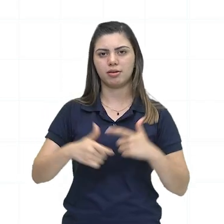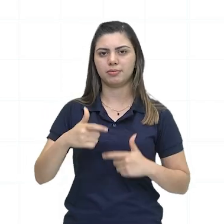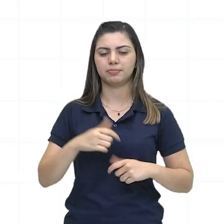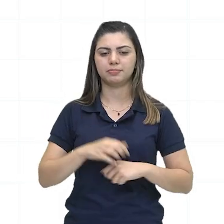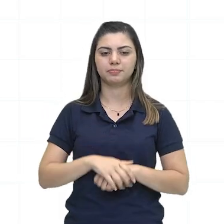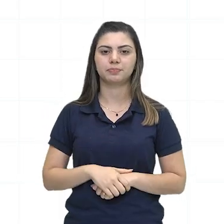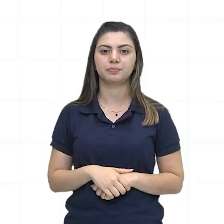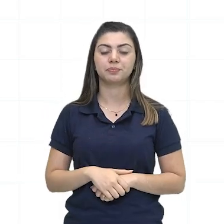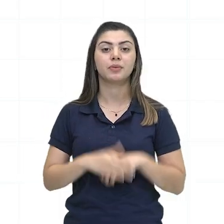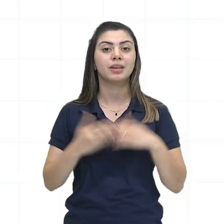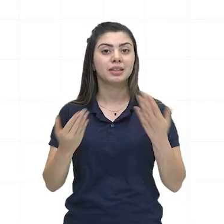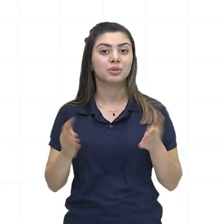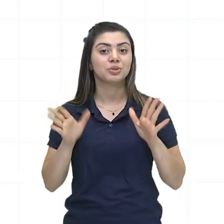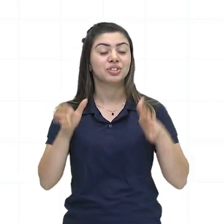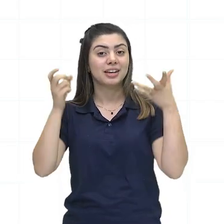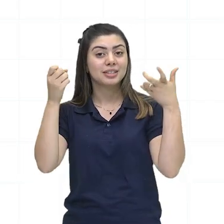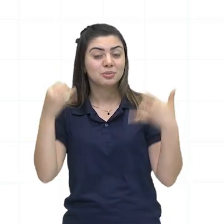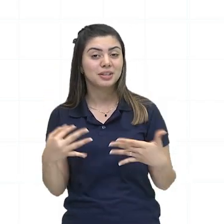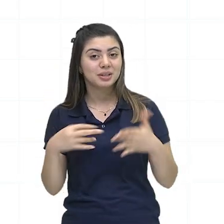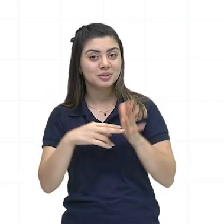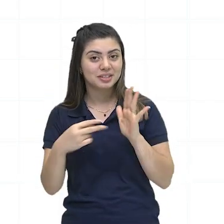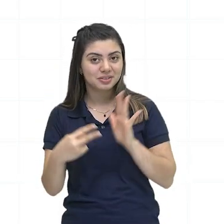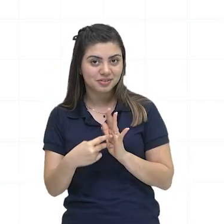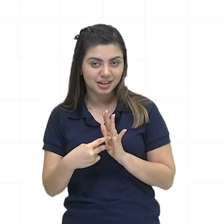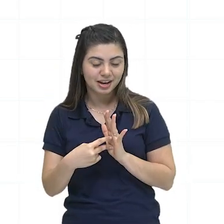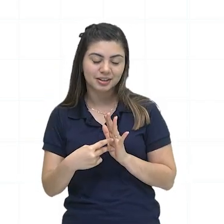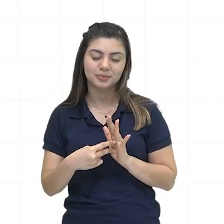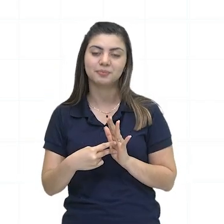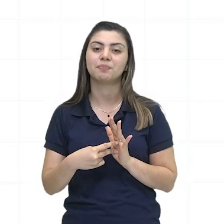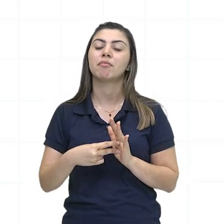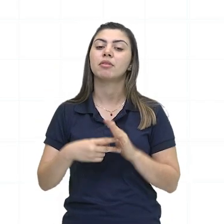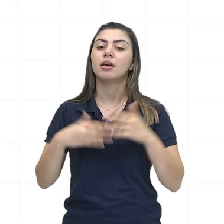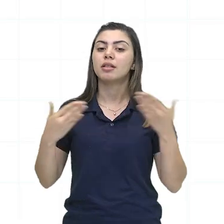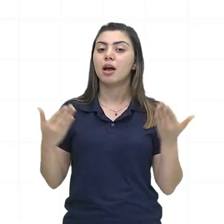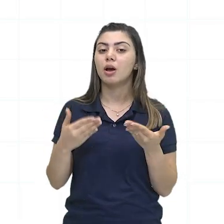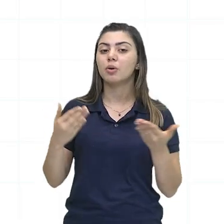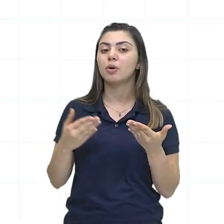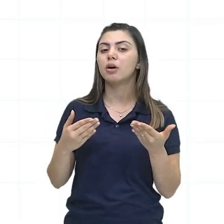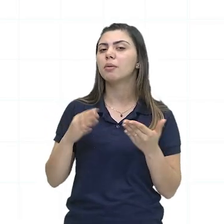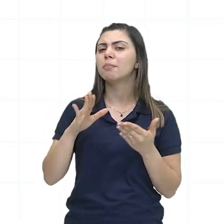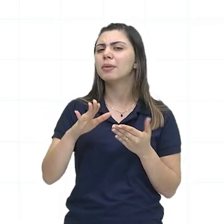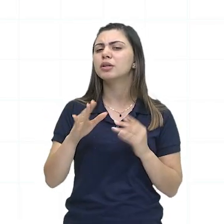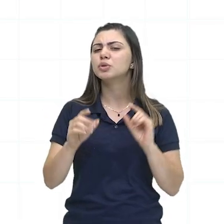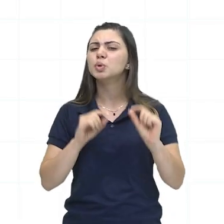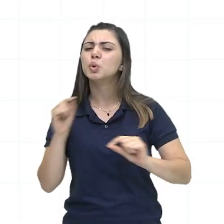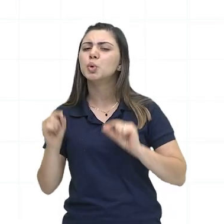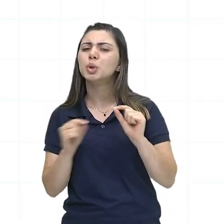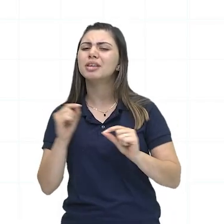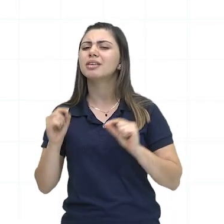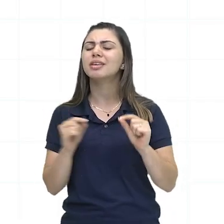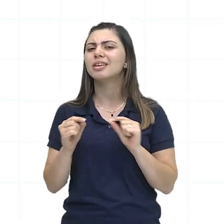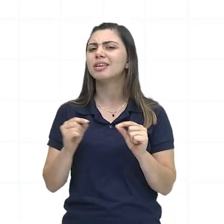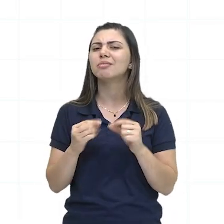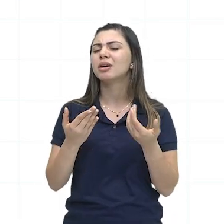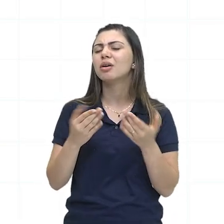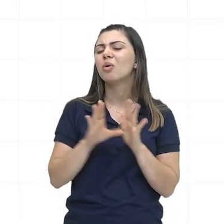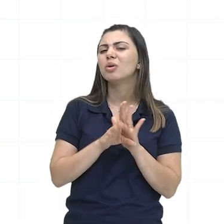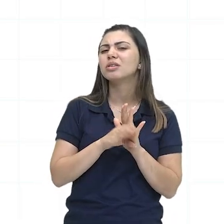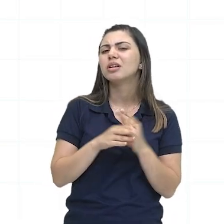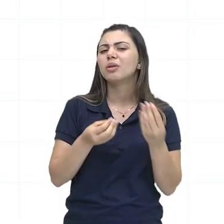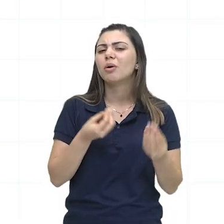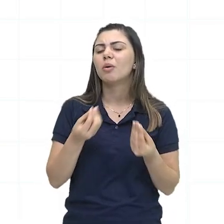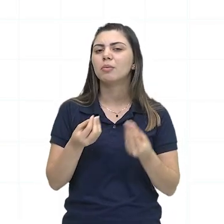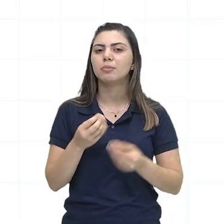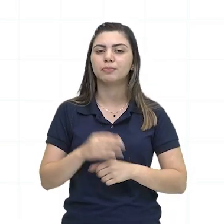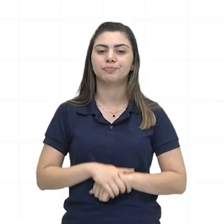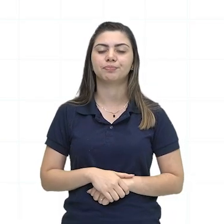que está aproximada aí do treinar, vamos descobrir o que é a ginástica em si. Olha só, a